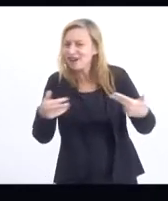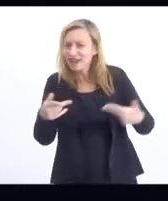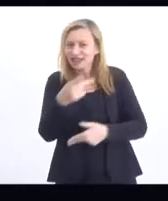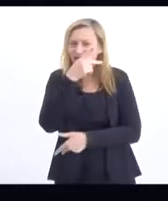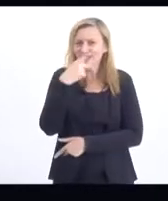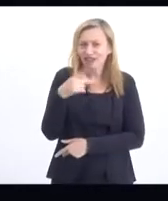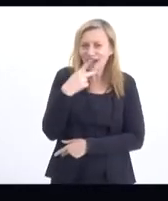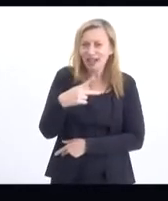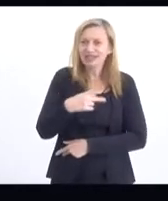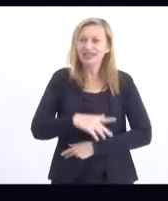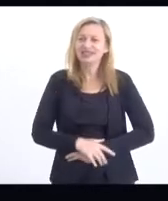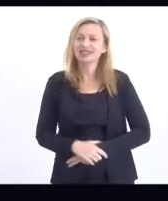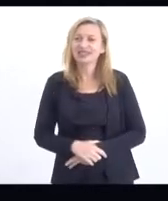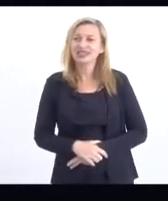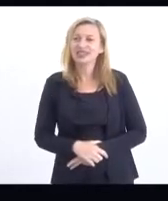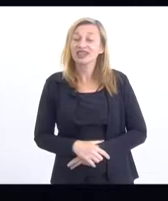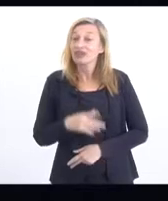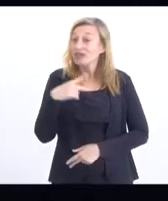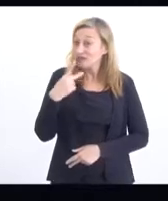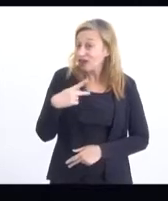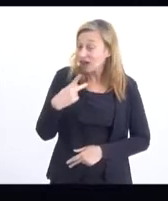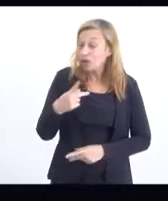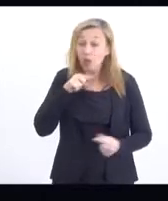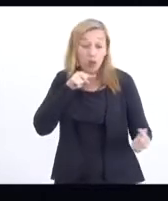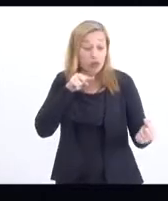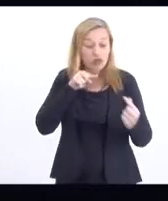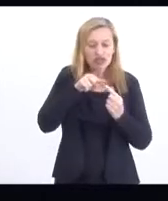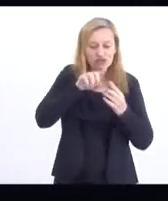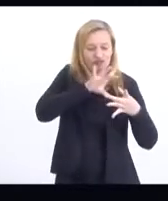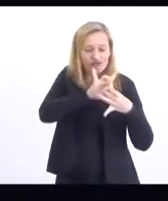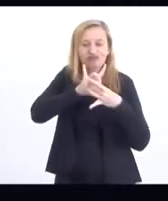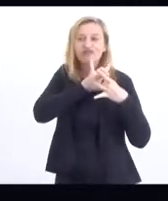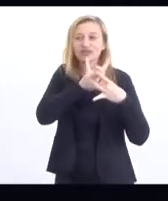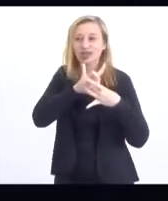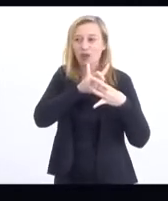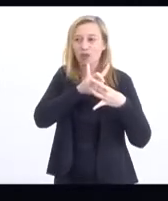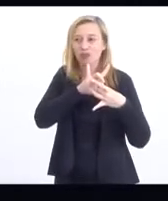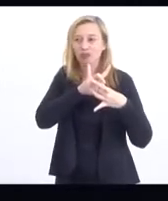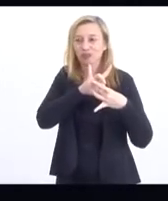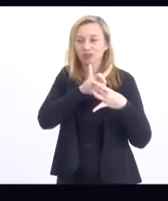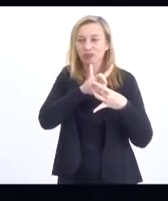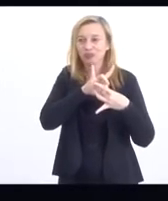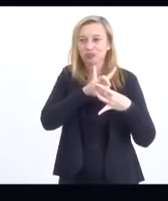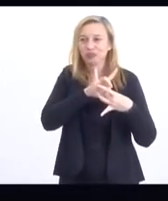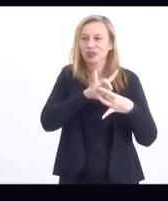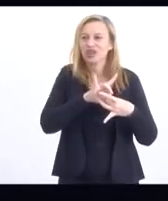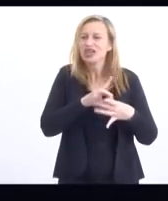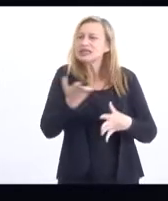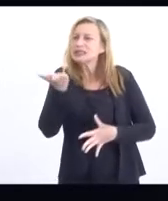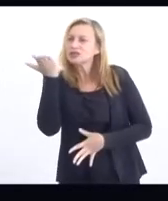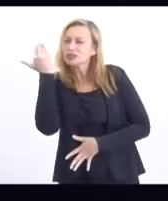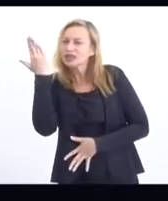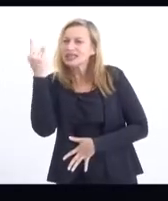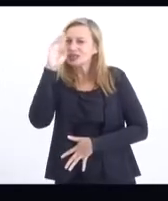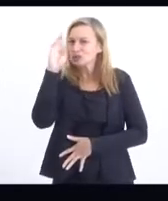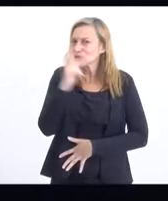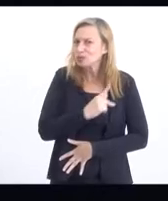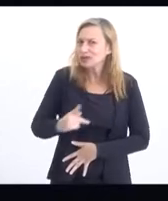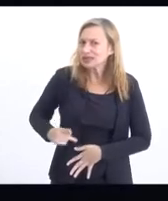falas, fala essa com o objetivo de união. E no passado,